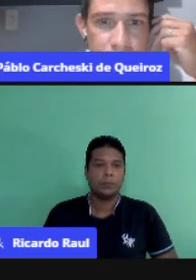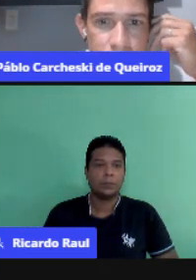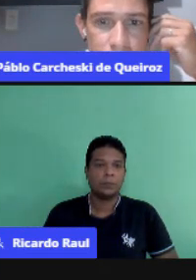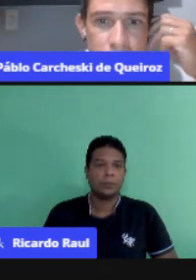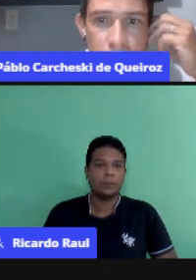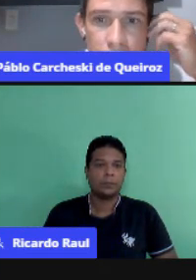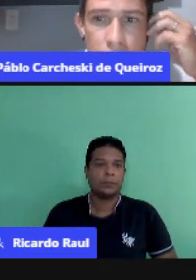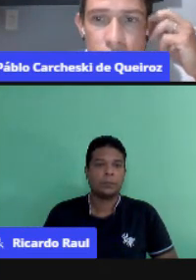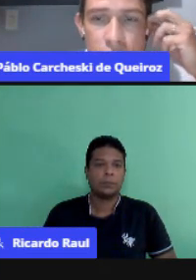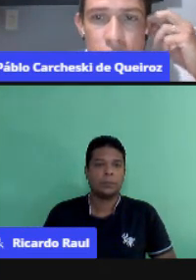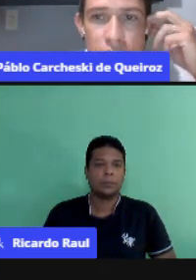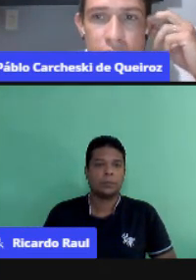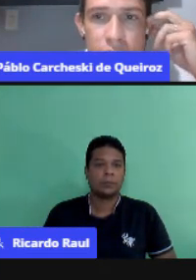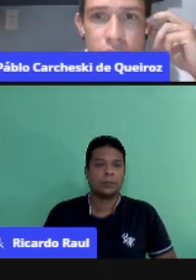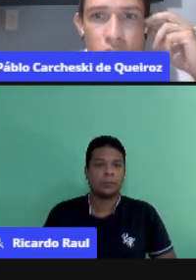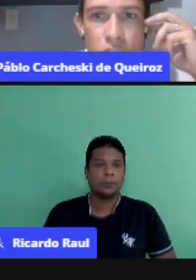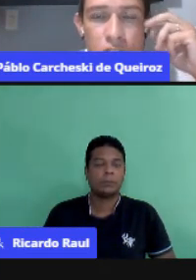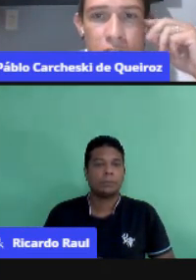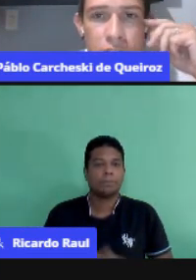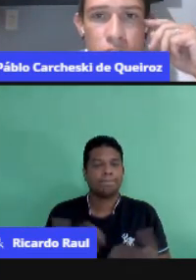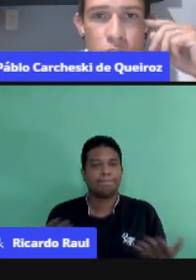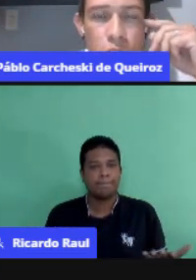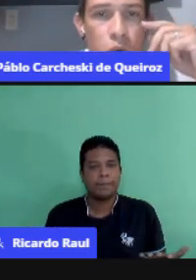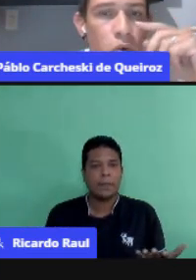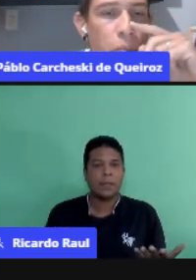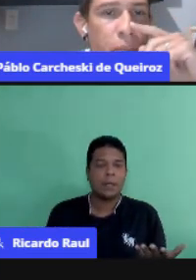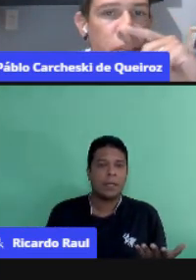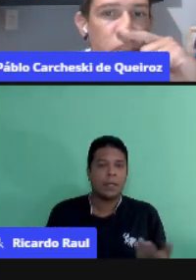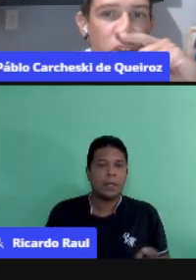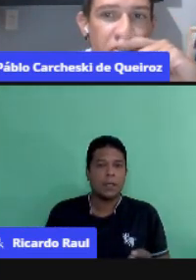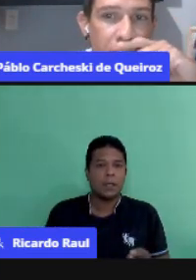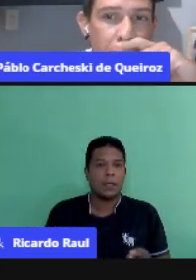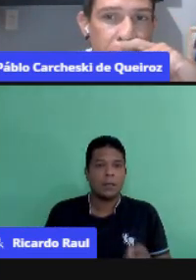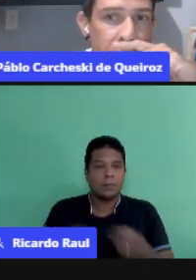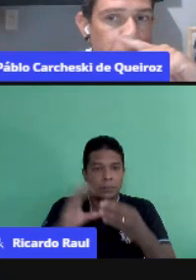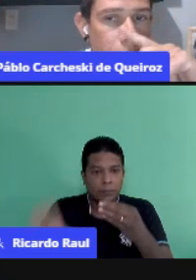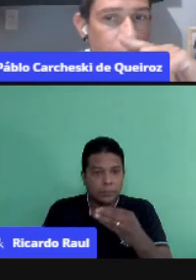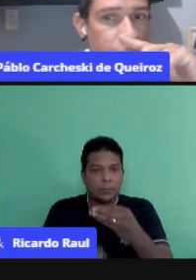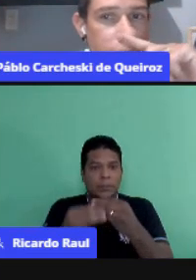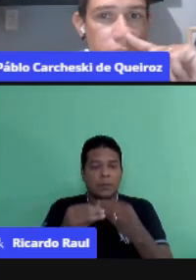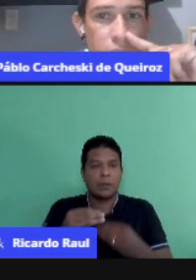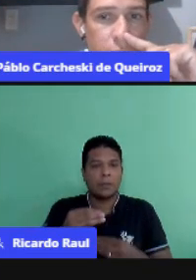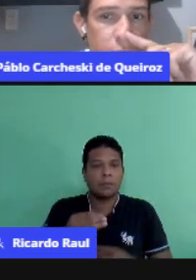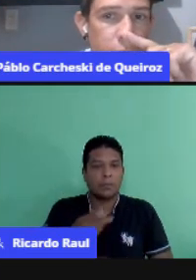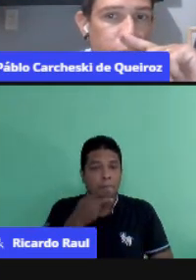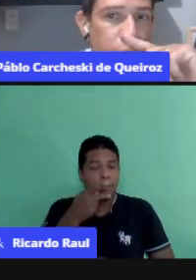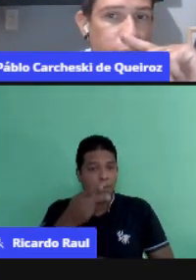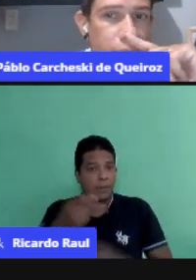Então, Rinaldo, e aí, só fazendo um complemento na sua fala,